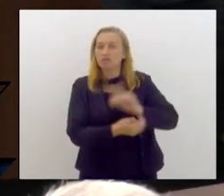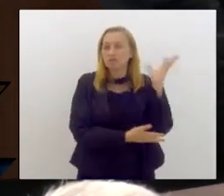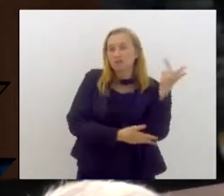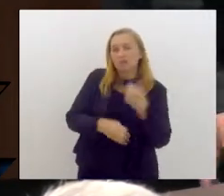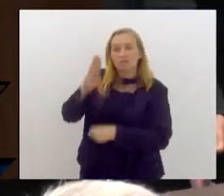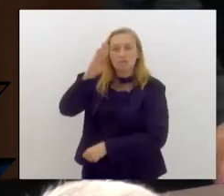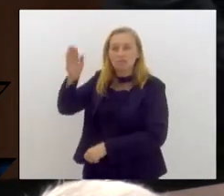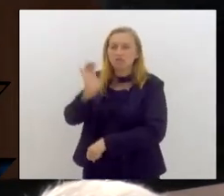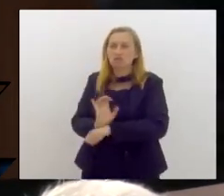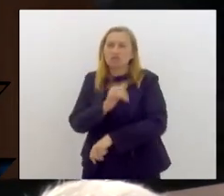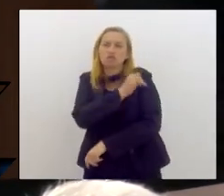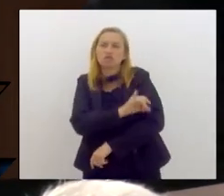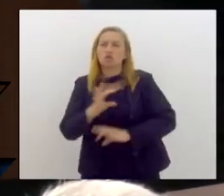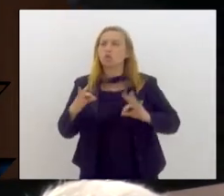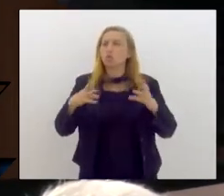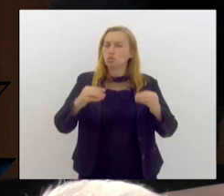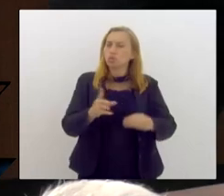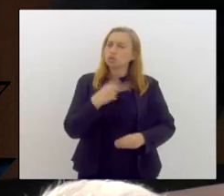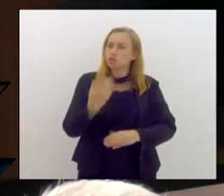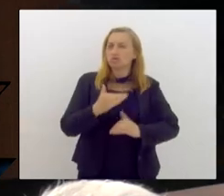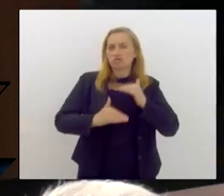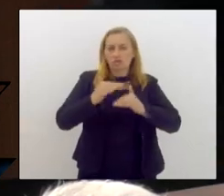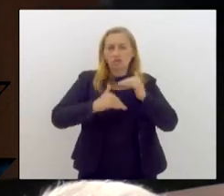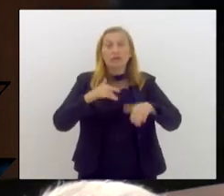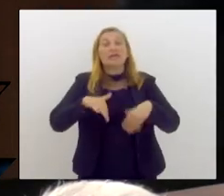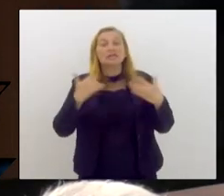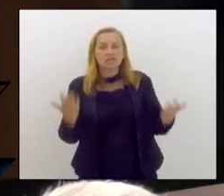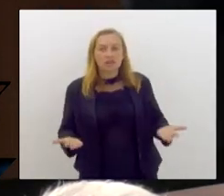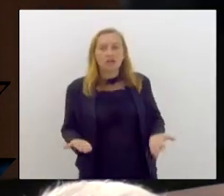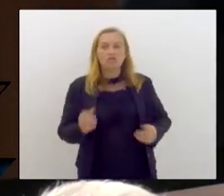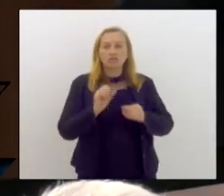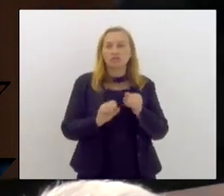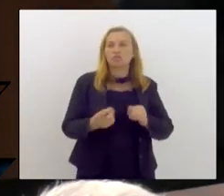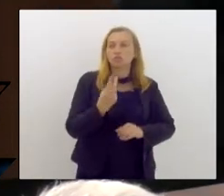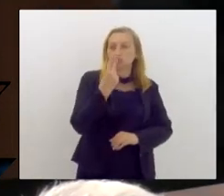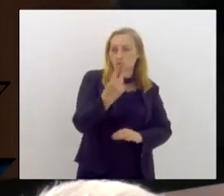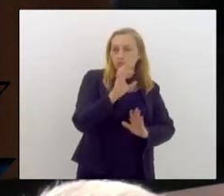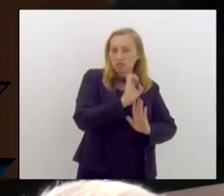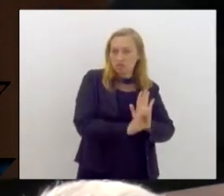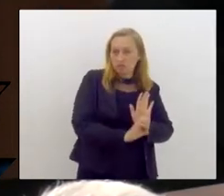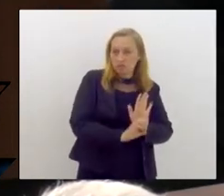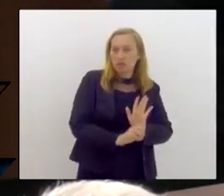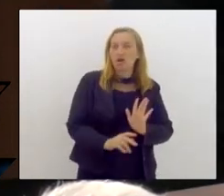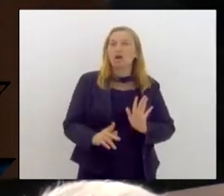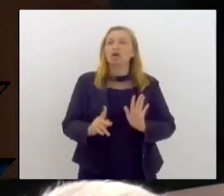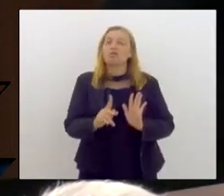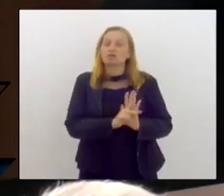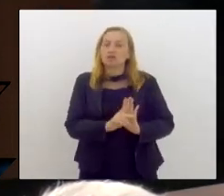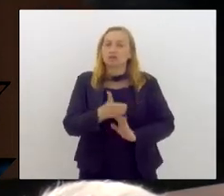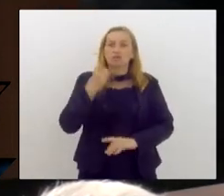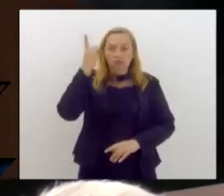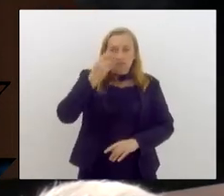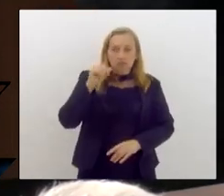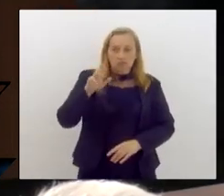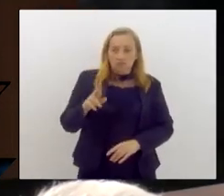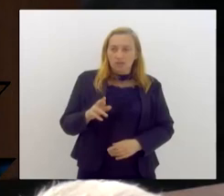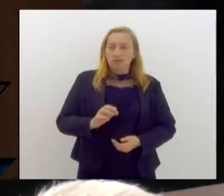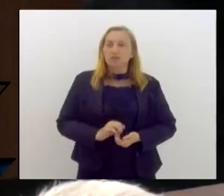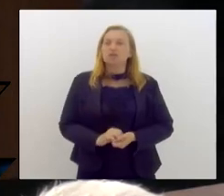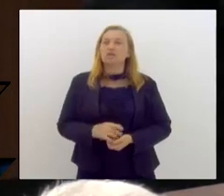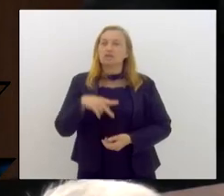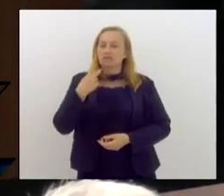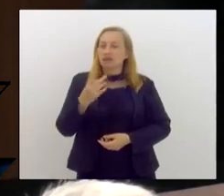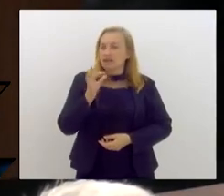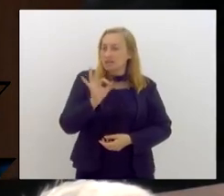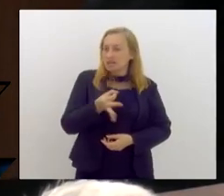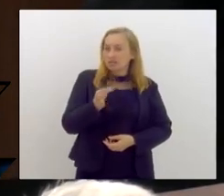Rio de Janeiro, com tudo que a gente vem desenvolvendo. Então, nós fizemos duas emendas ao projeto do deputado Rosenberg Reis, que trata